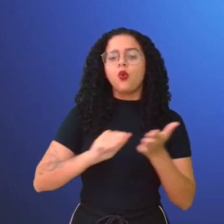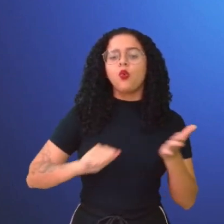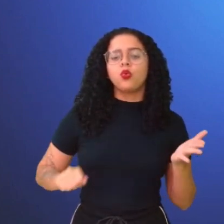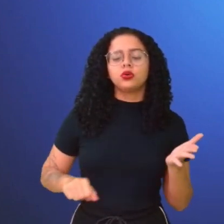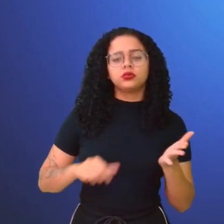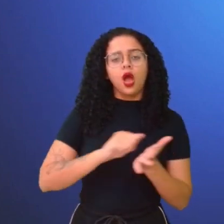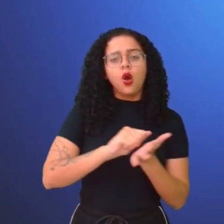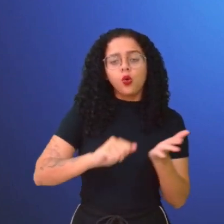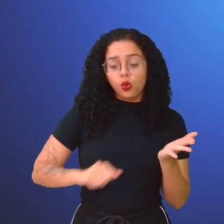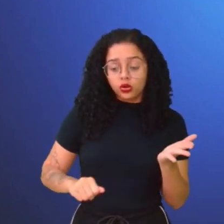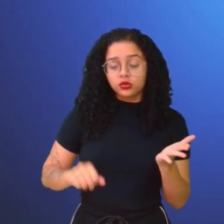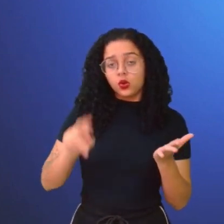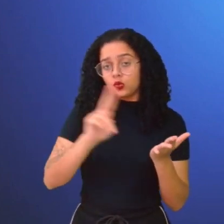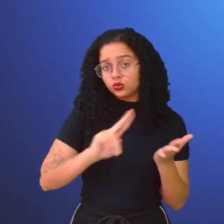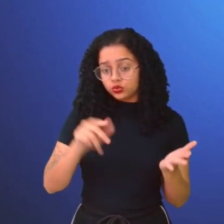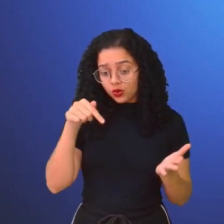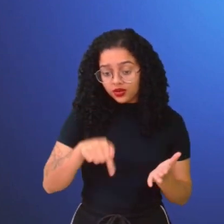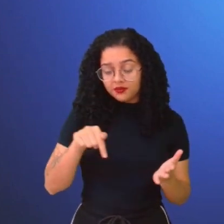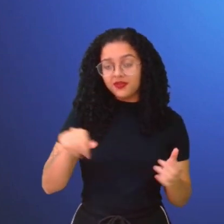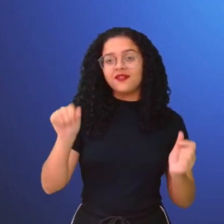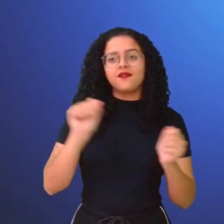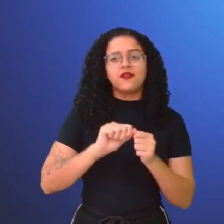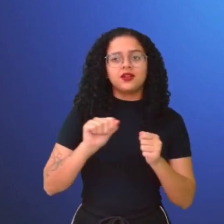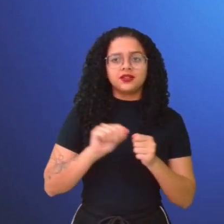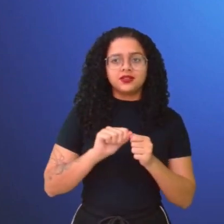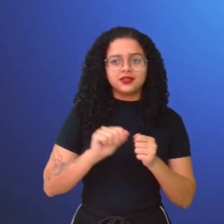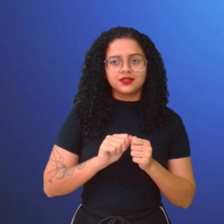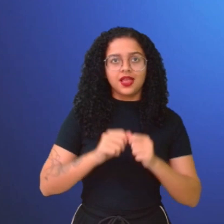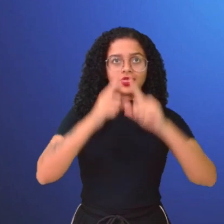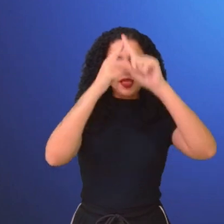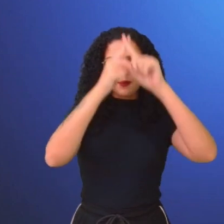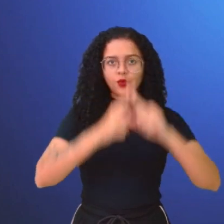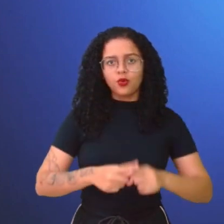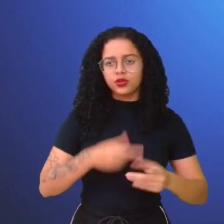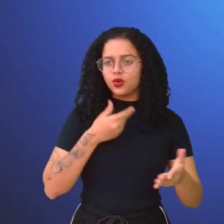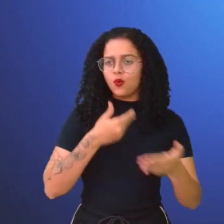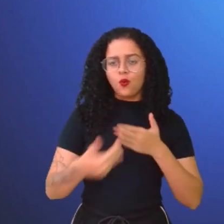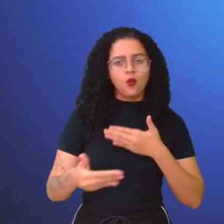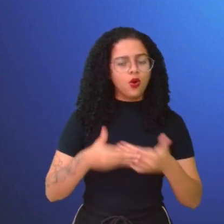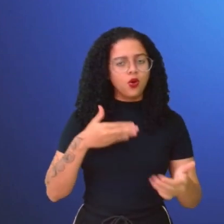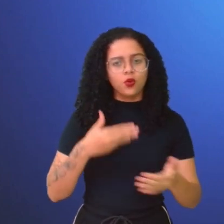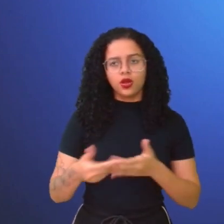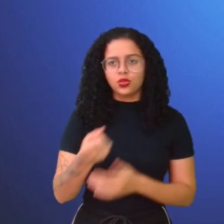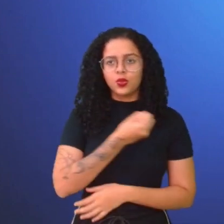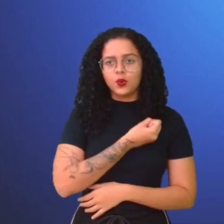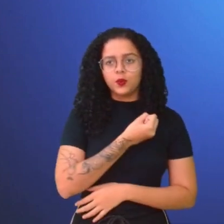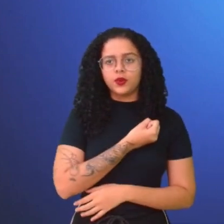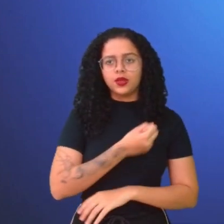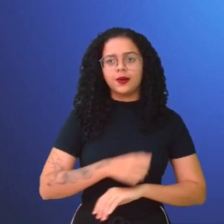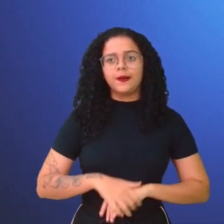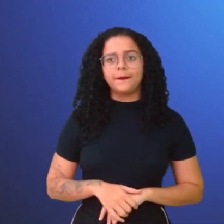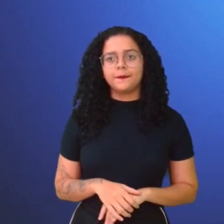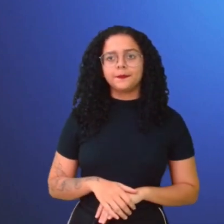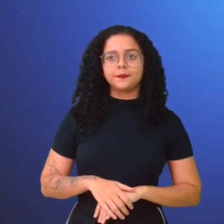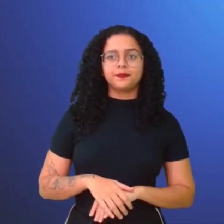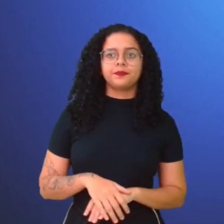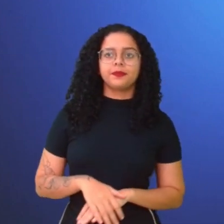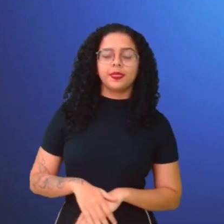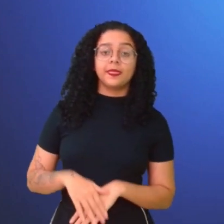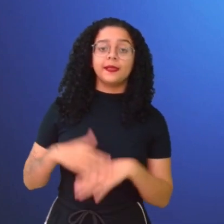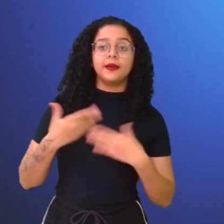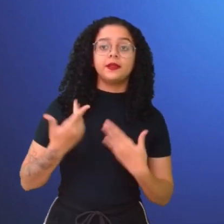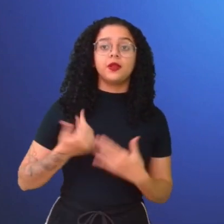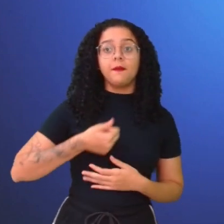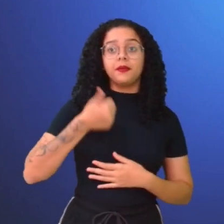o algoritmo que a gente usou aqui para fazer a tabuada de qualquer número, né? Então, aquela primeira parte